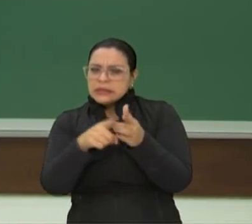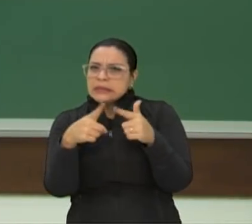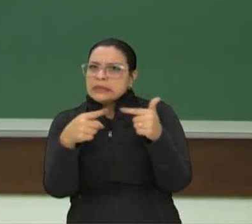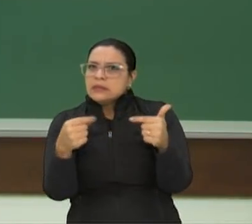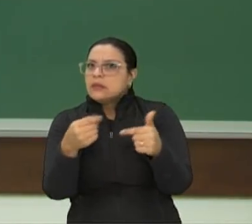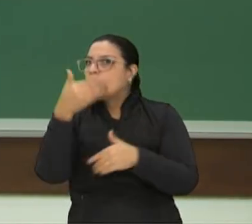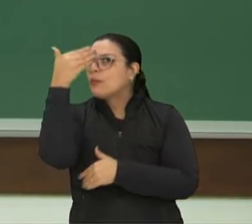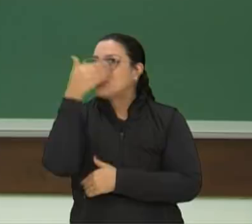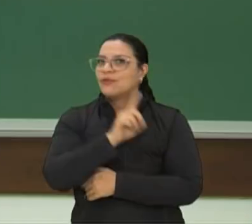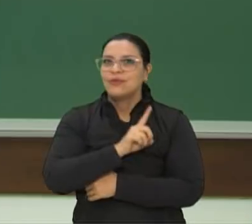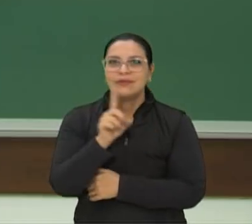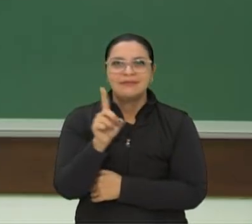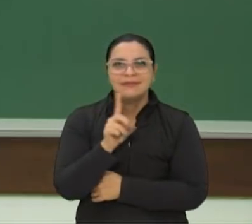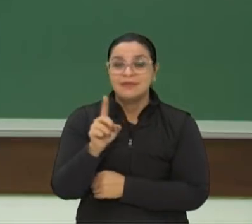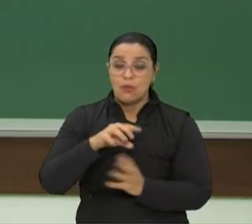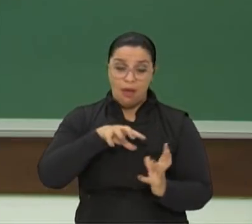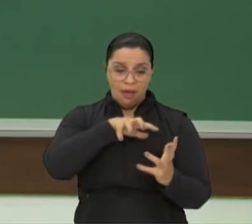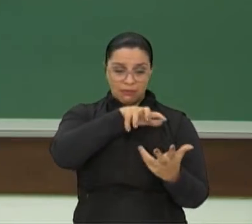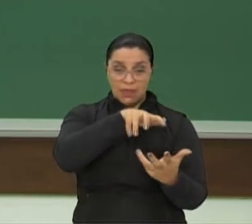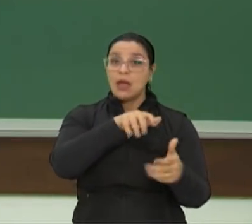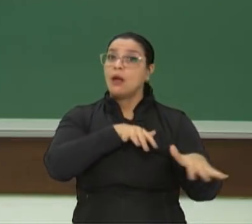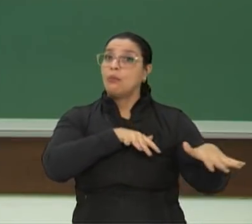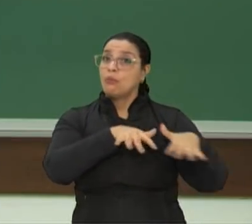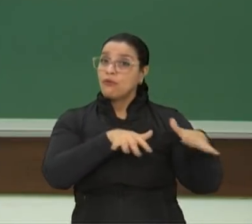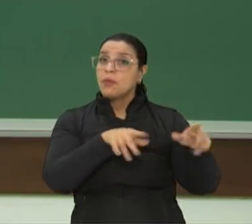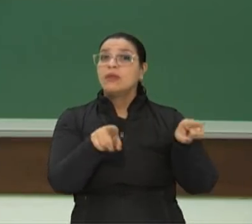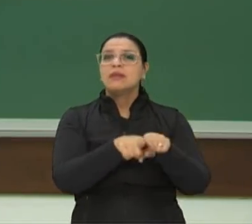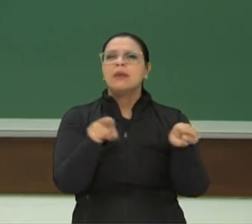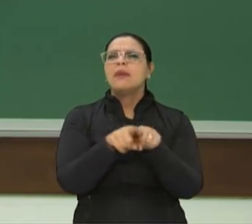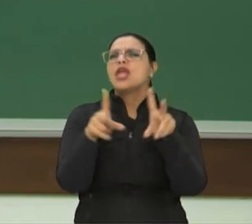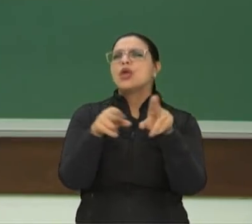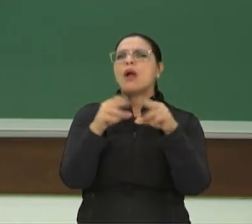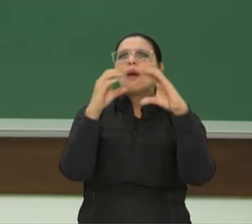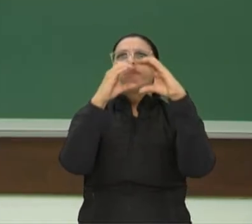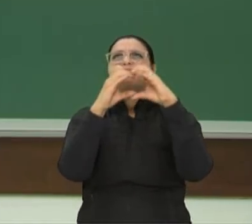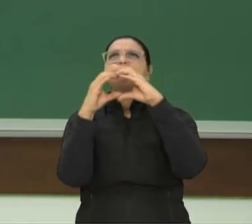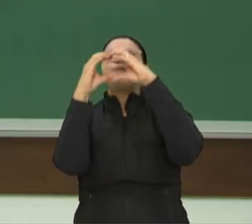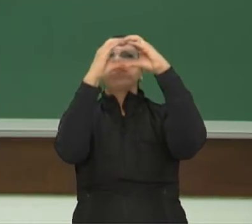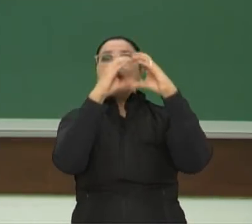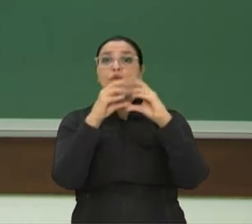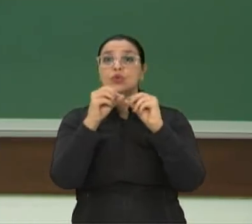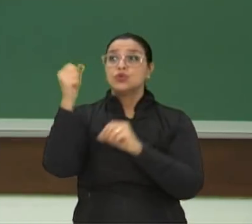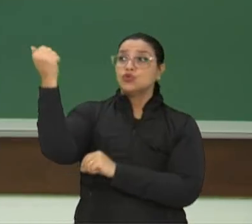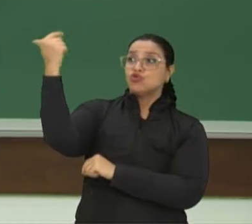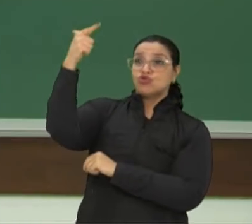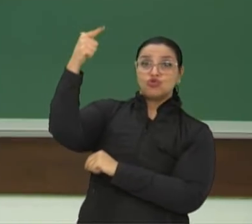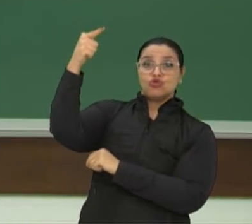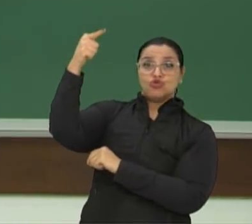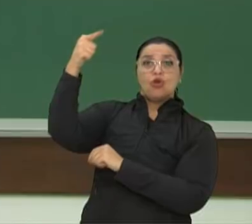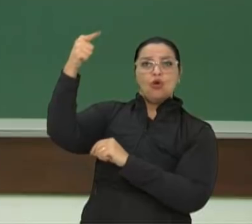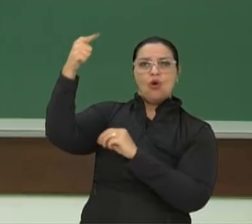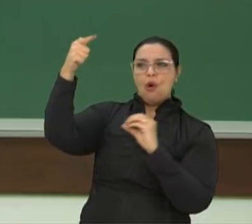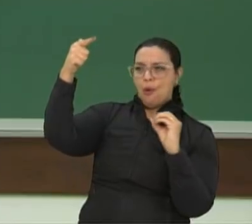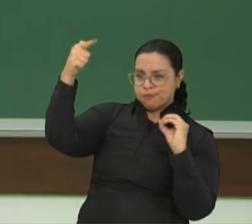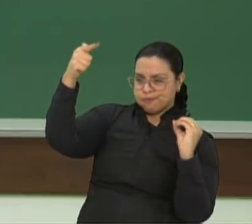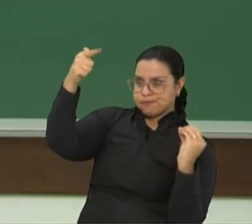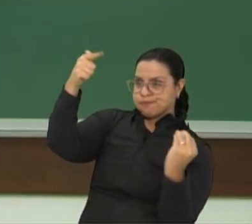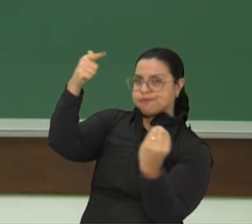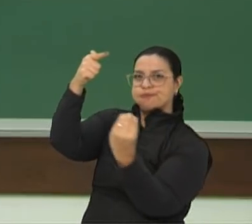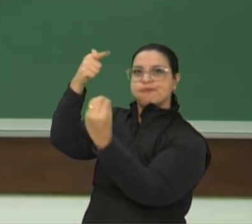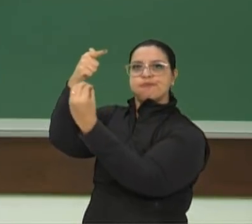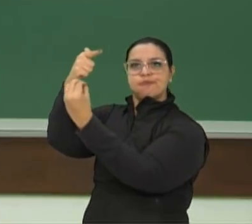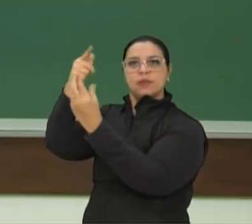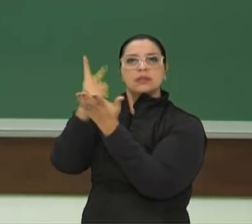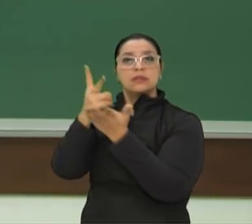se provou que não, né? A Terra está em movimento, como os demais astros, em volta do Sol, e mais para frente o Sol também estaria em movimento, a galáxia está em